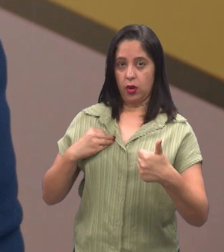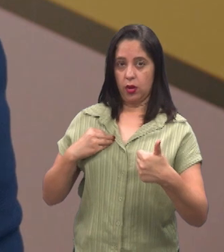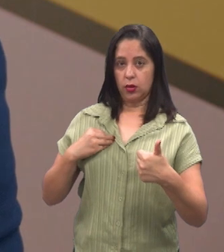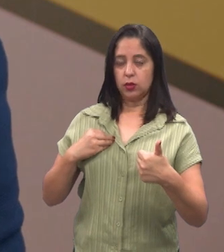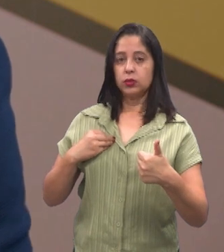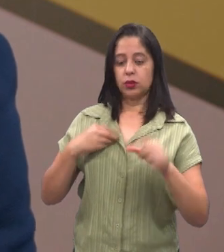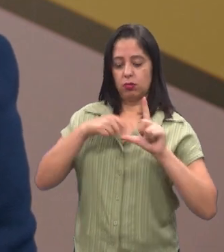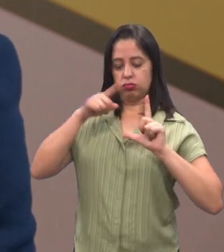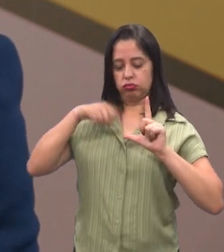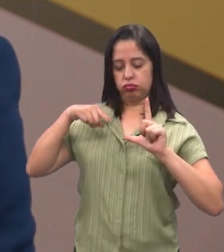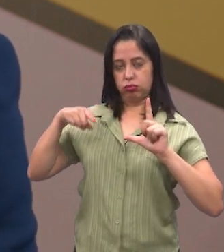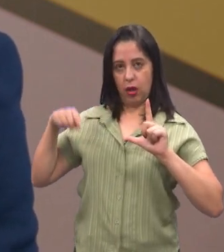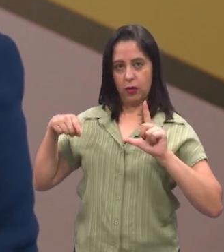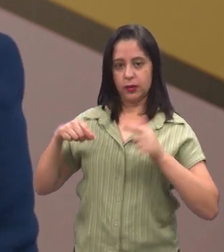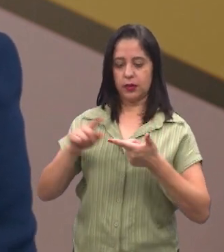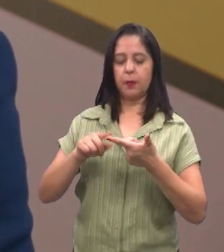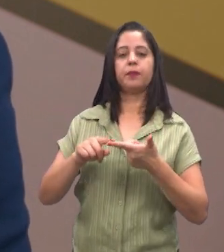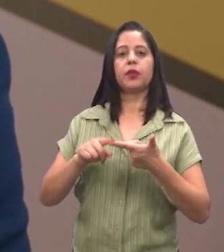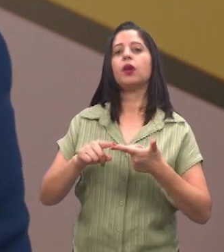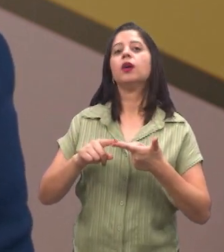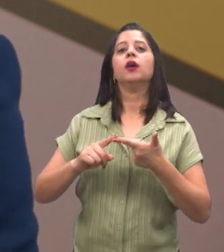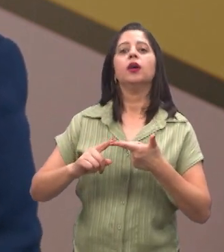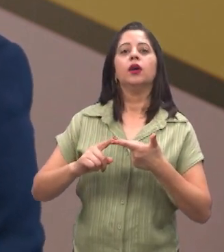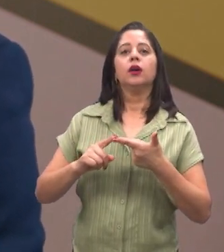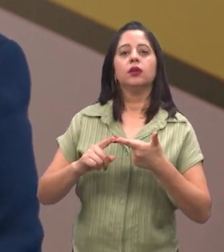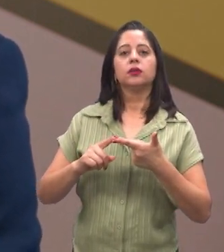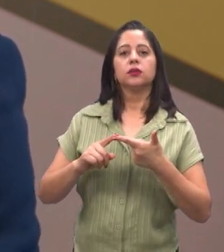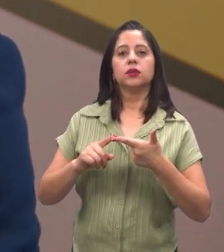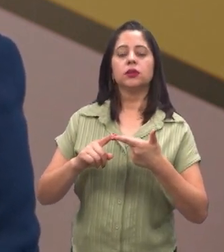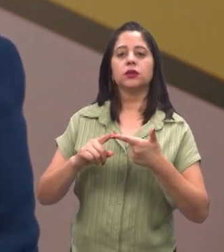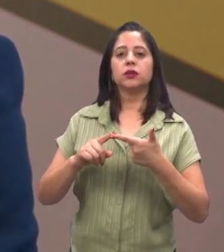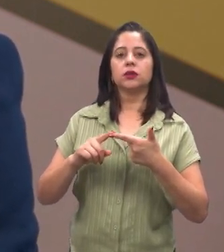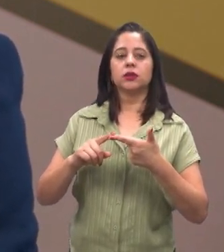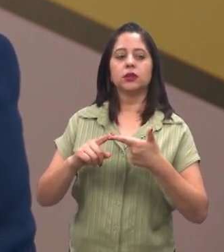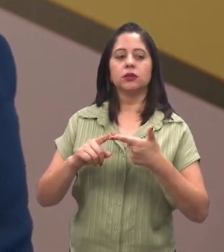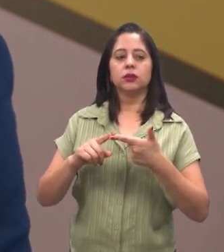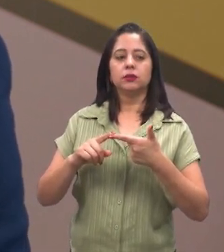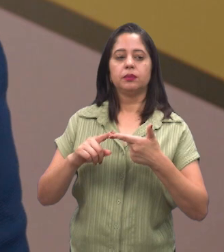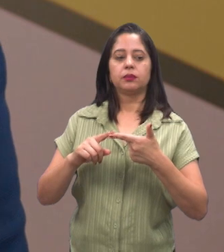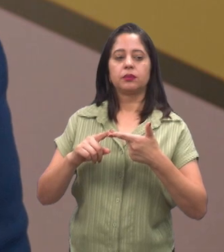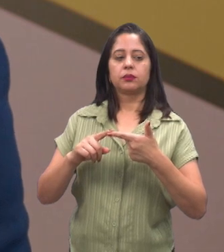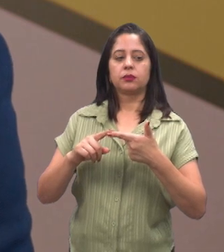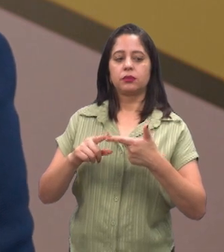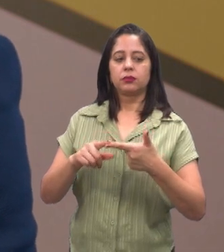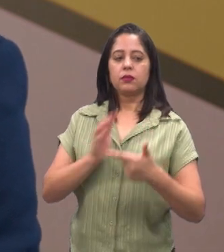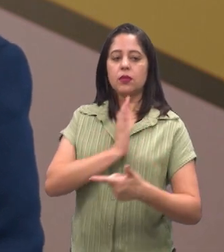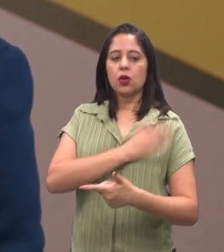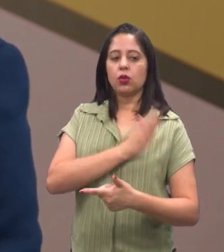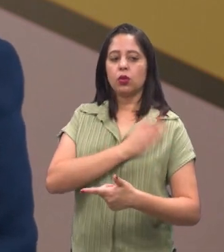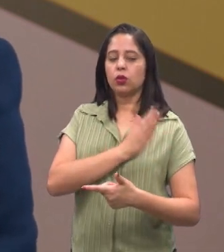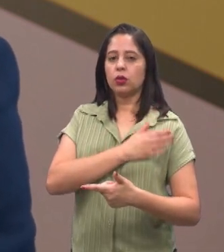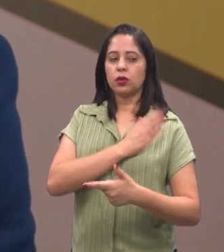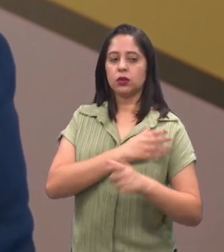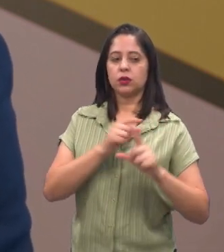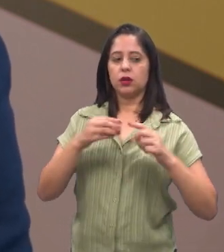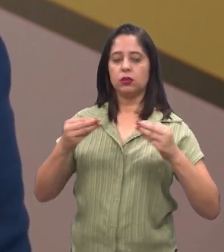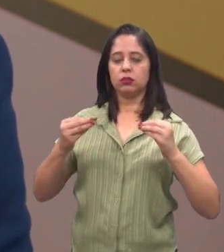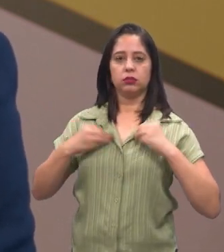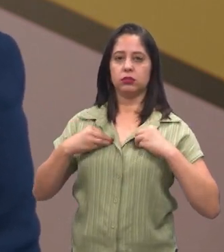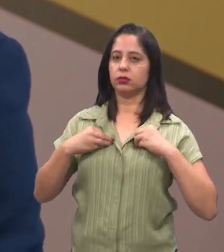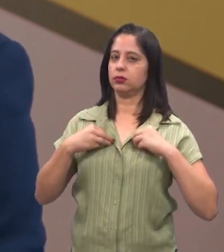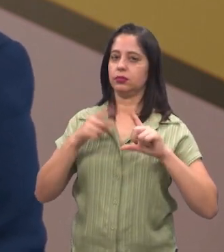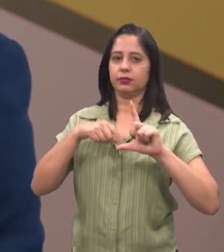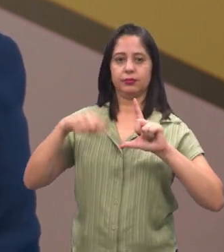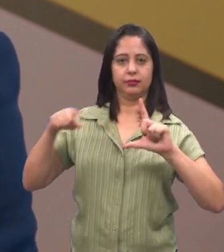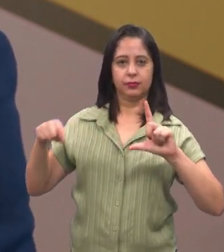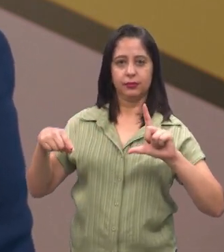eletrocardiograma básico, o ecocardiograma já é um exame mais complexo, mas hoje muito mais acessível, e ele traz bastantes informações,